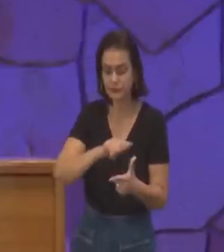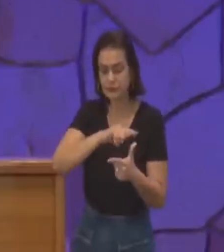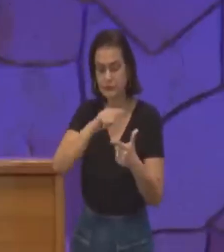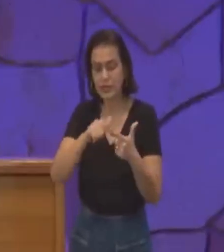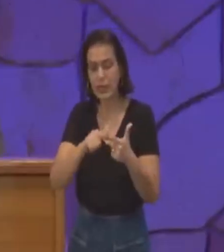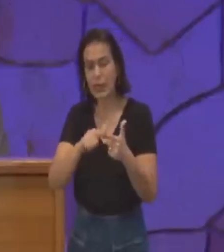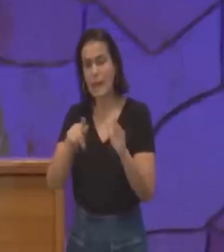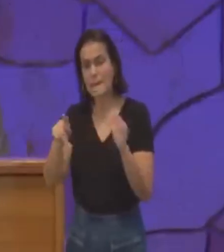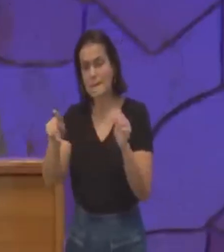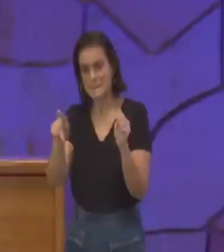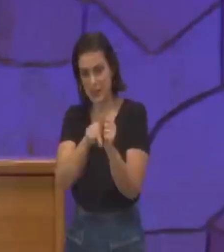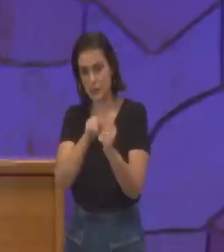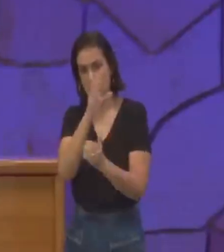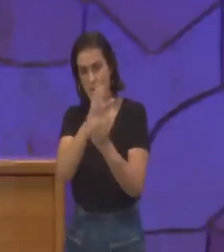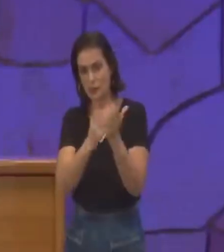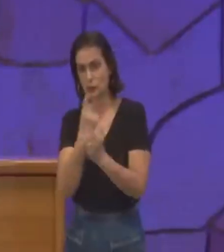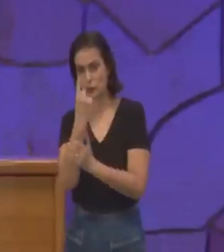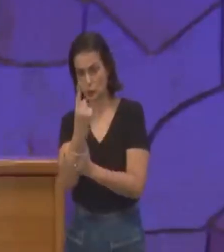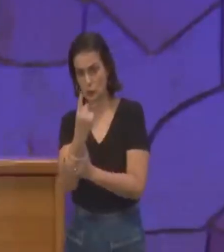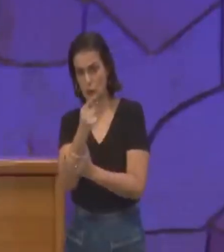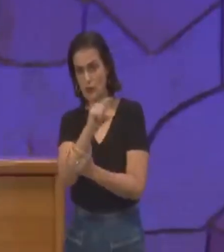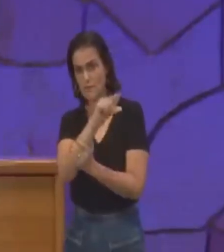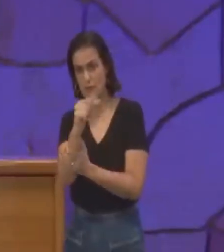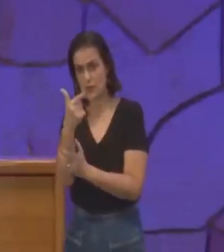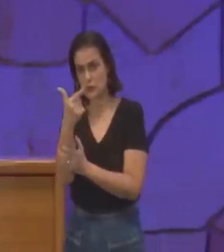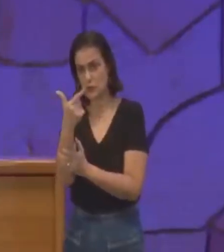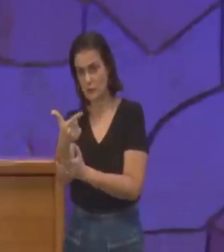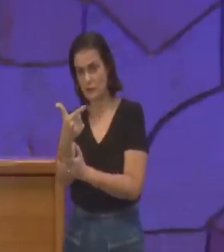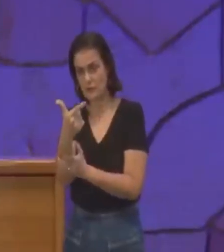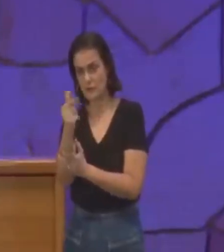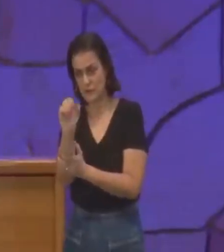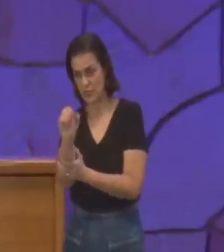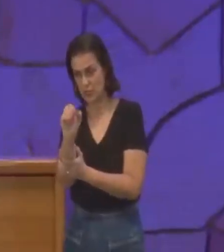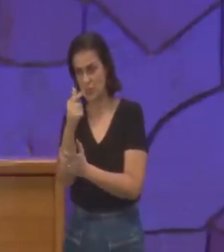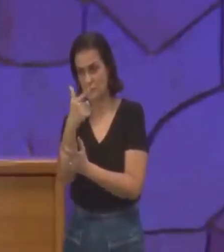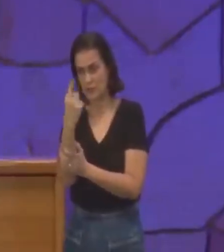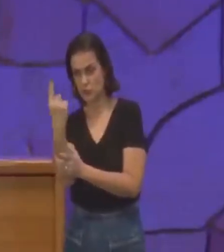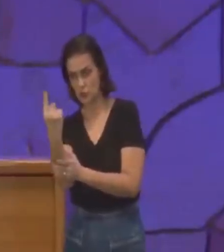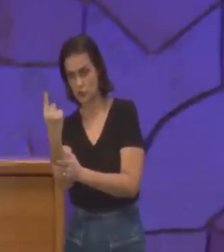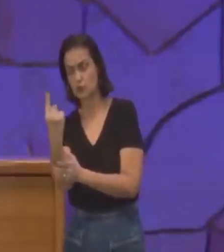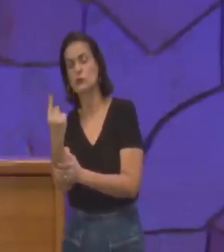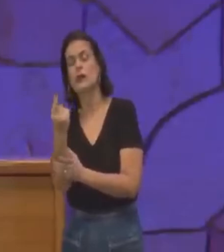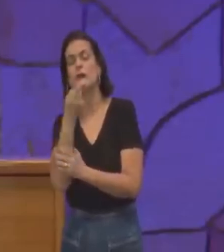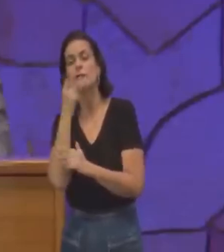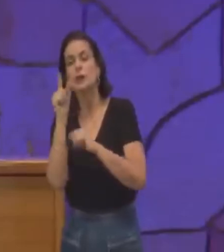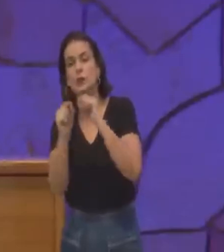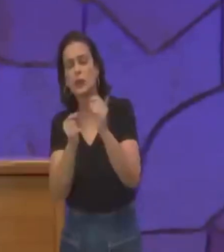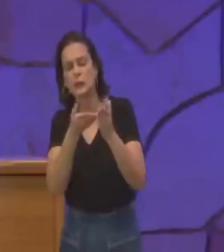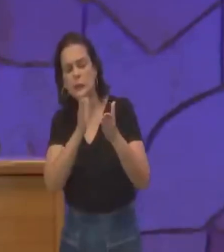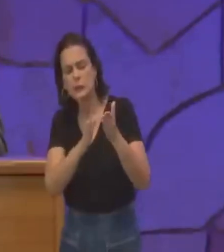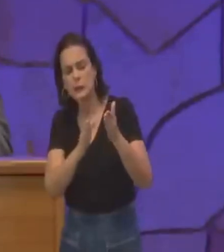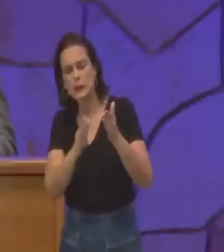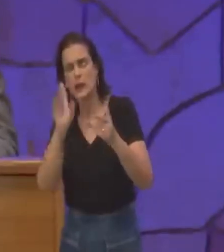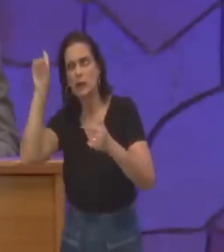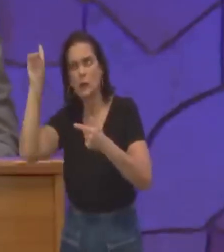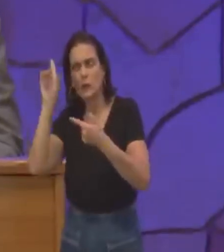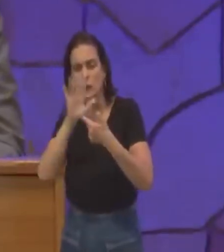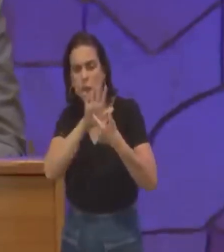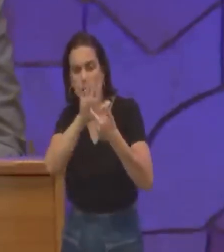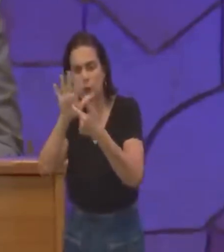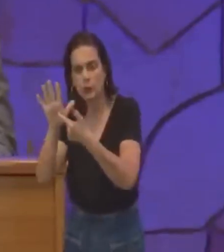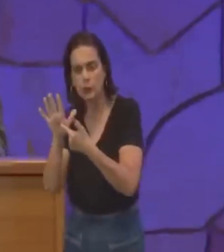capítulo de número 1, os versos 20 e 21, nós encontramos também este processo de revelação. Veja